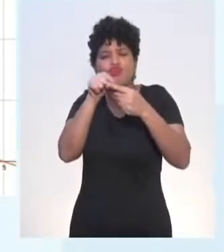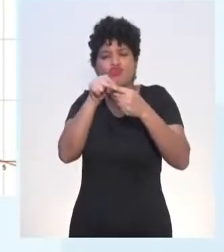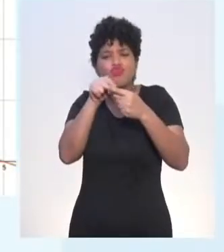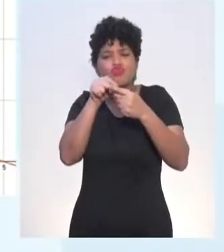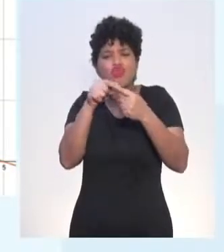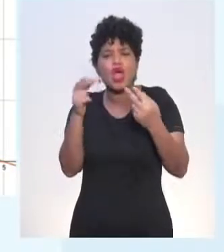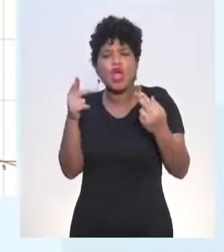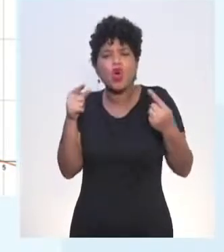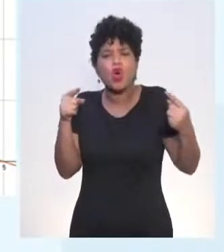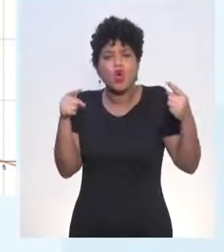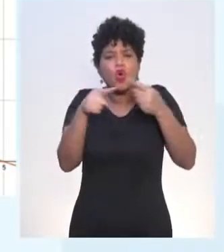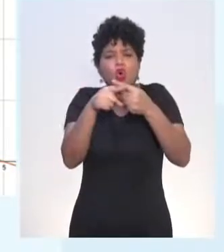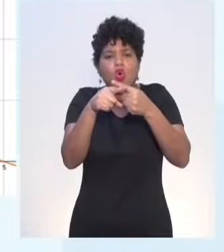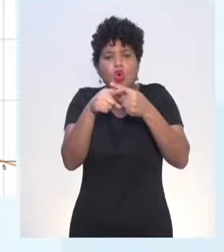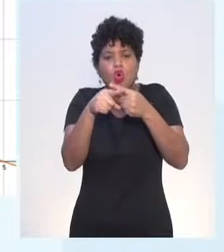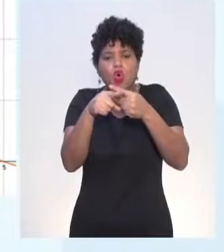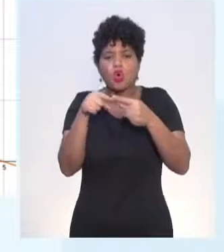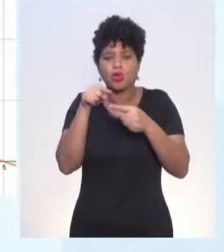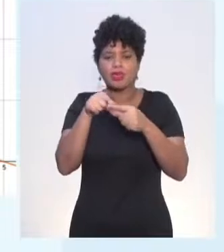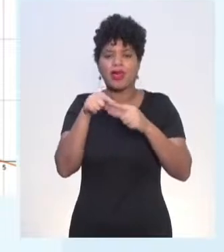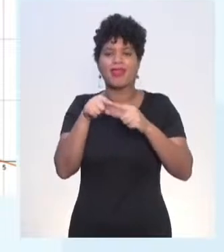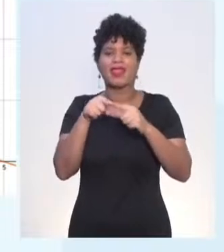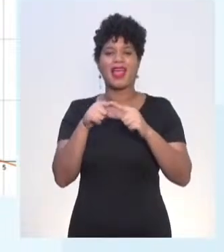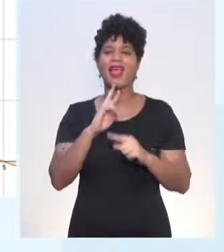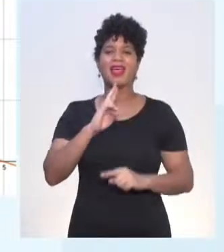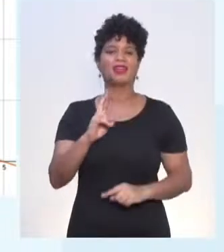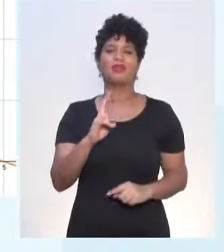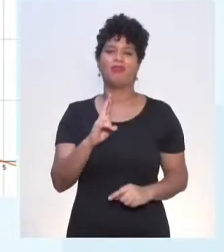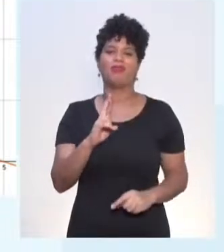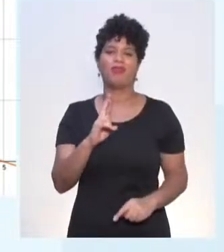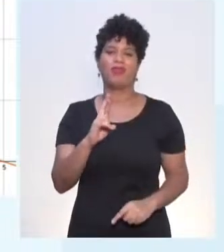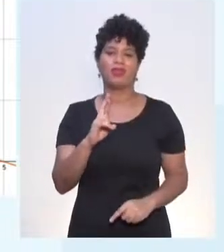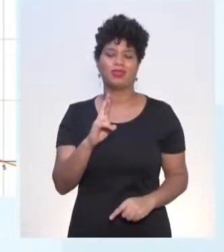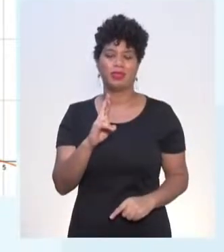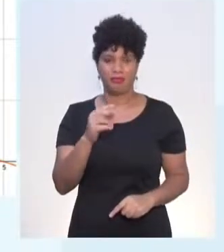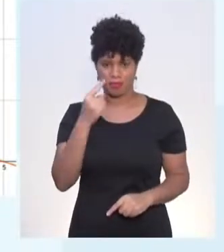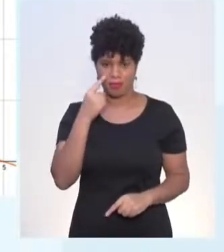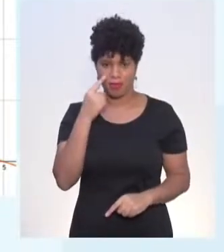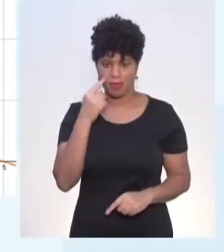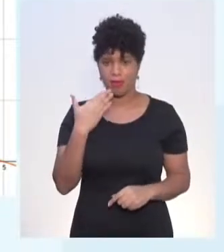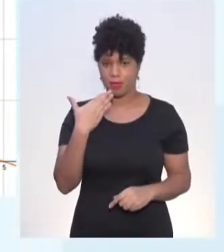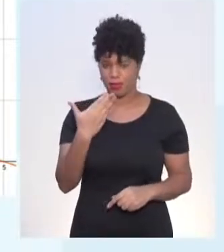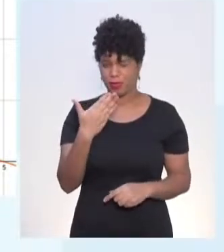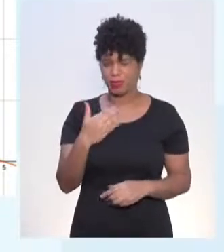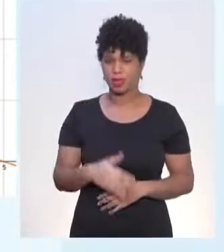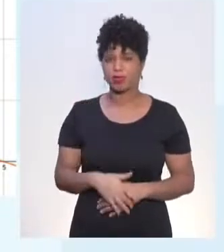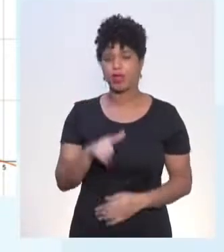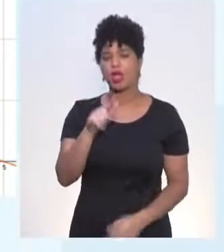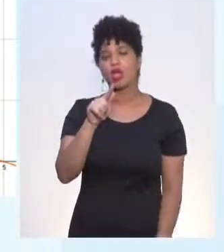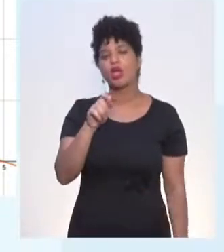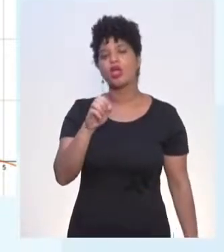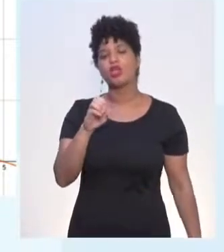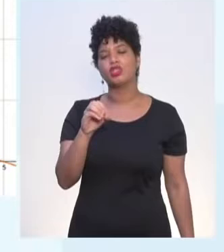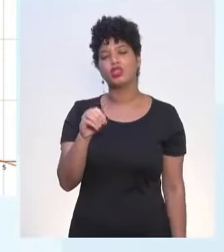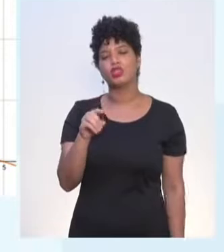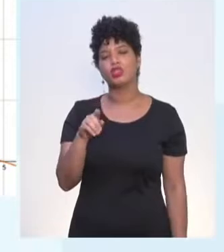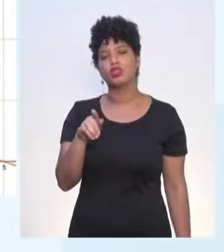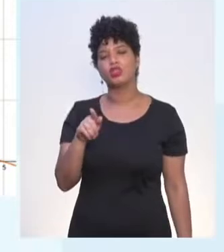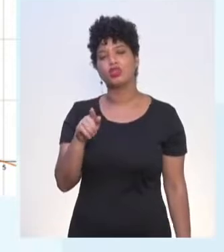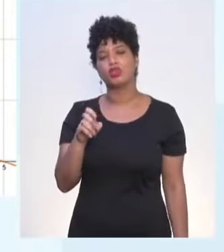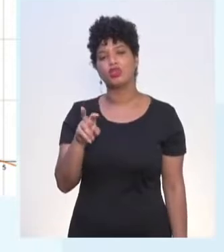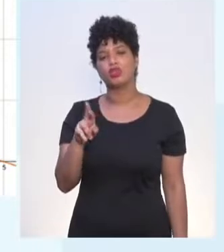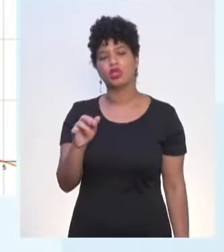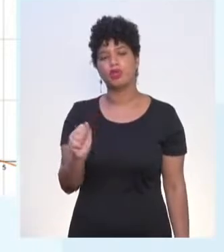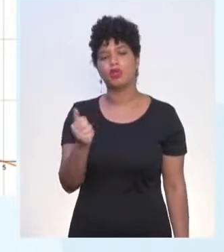em comum aí é a solução do sistema. Vou mostrar para vocês no GeoGebra, eu vou pedir para o diretor colocar